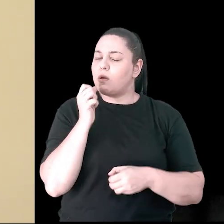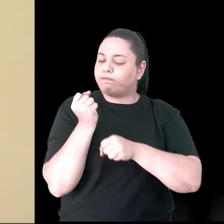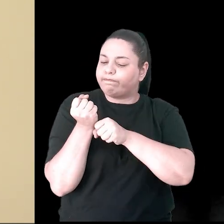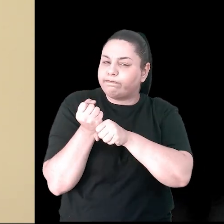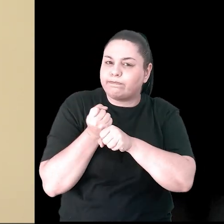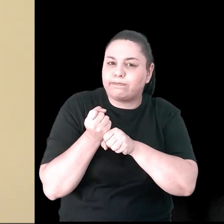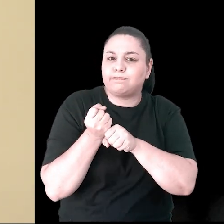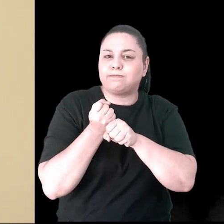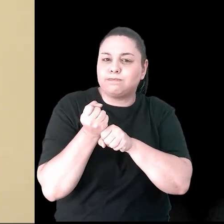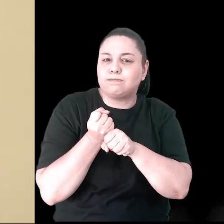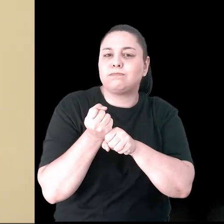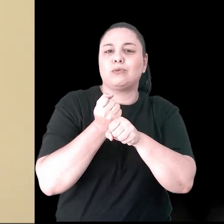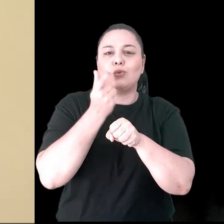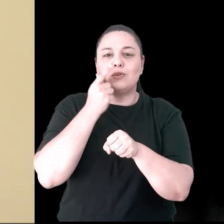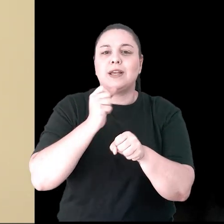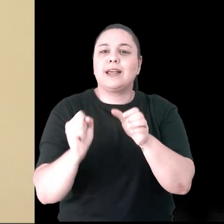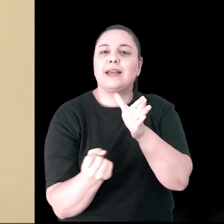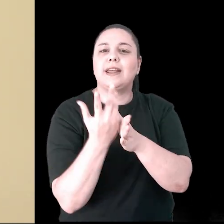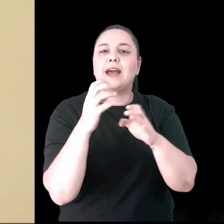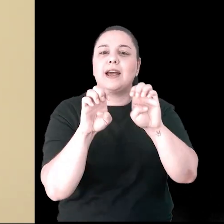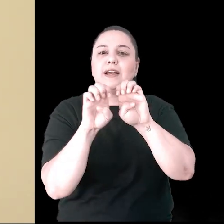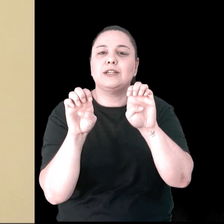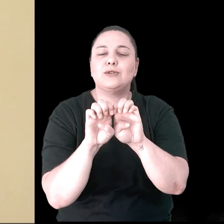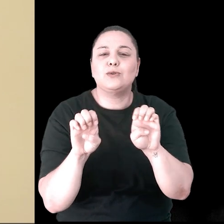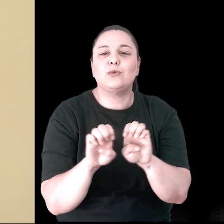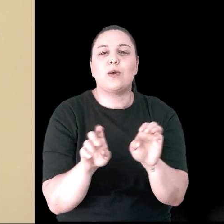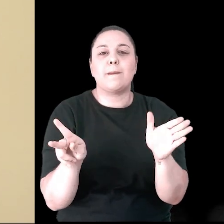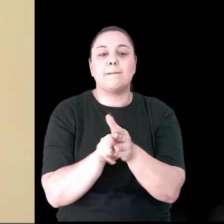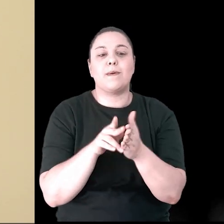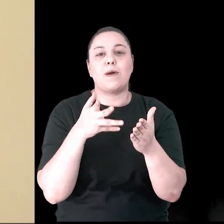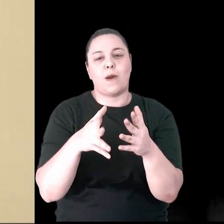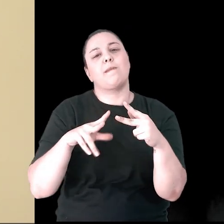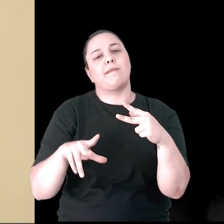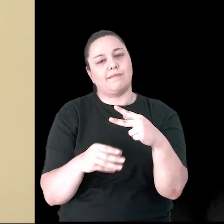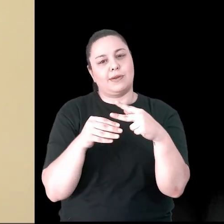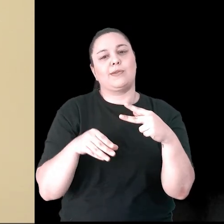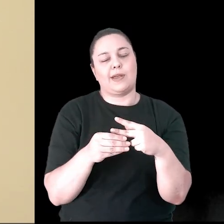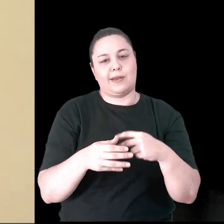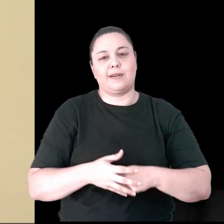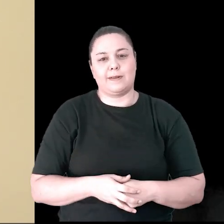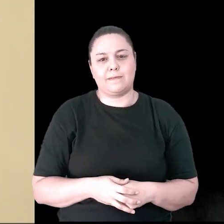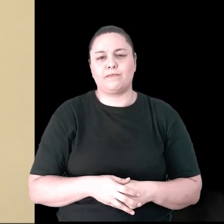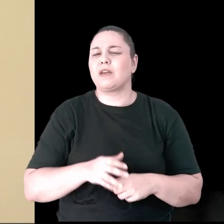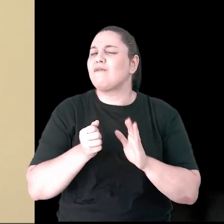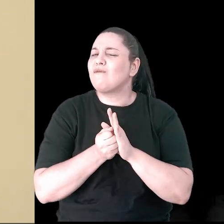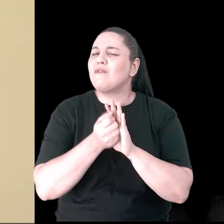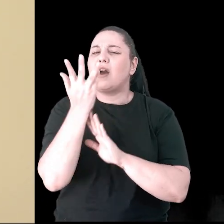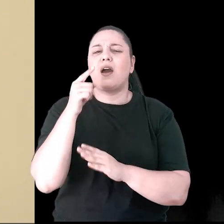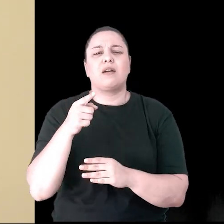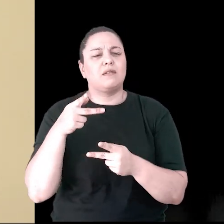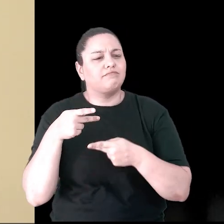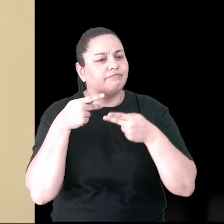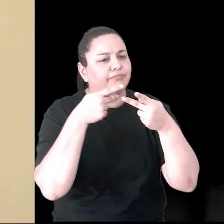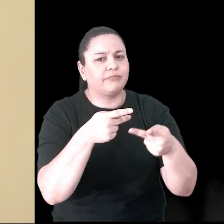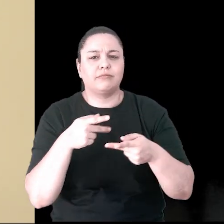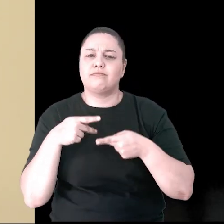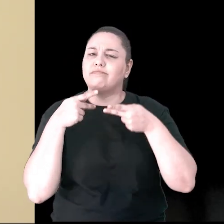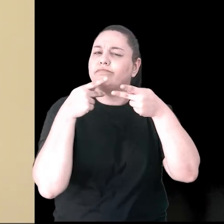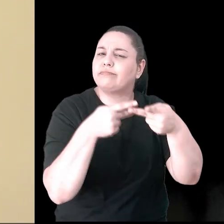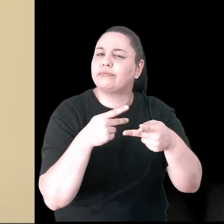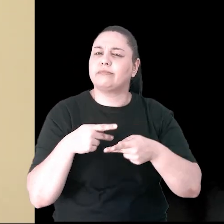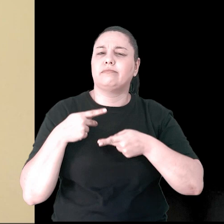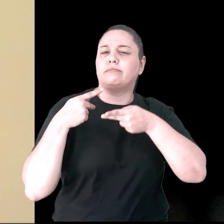Shimomura levou anos para construir um modelo estrutural da aequorina. Em várias visitas a Friday